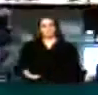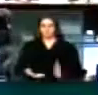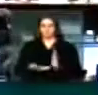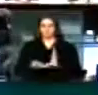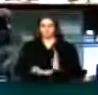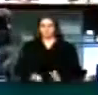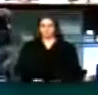vossa excelência com